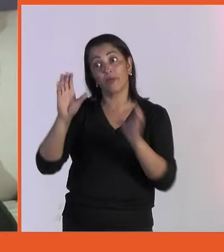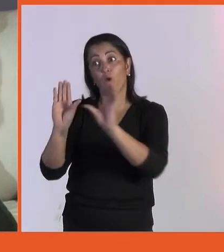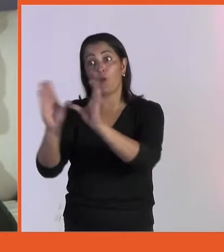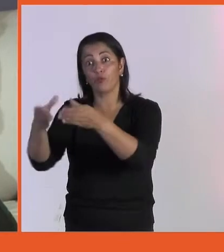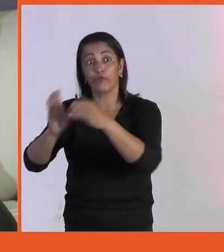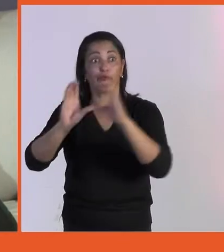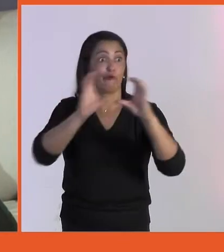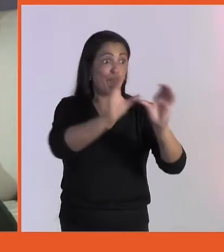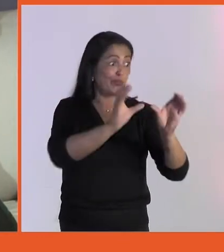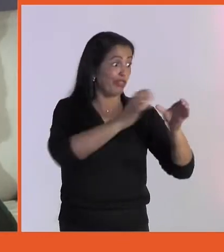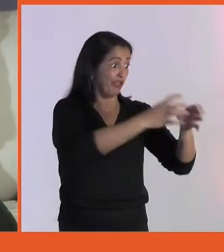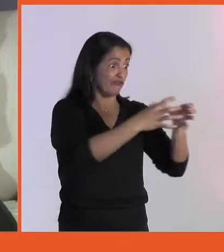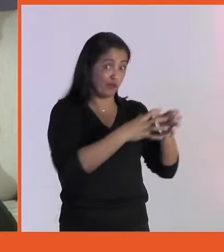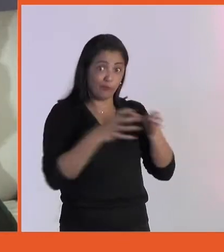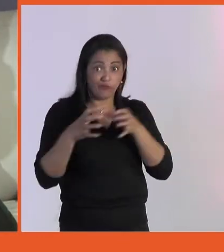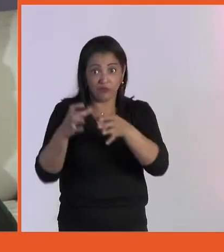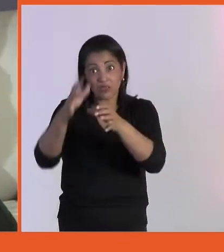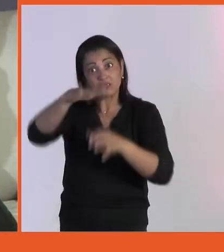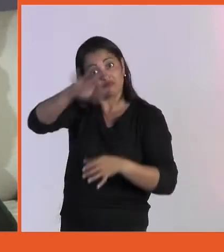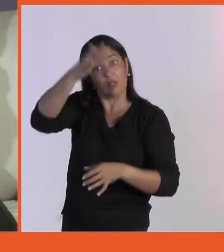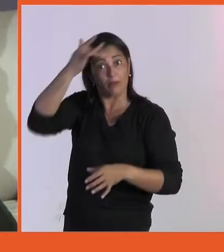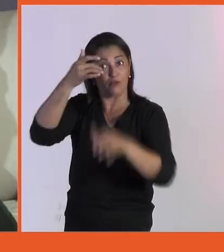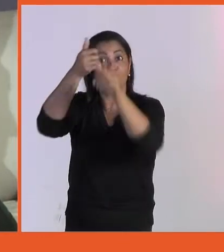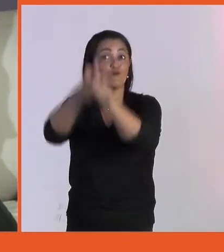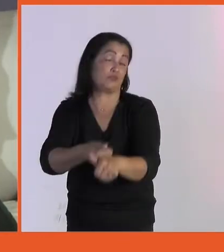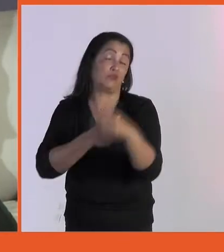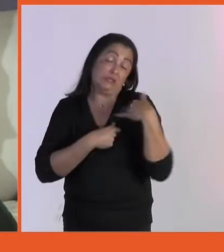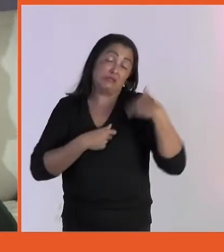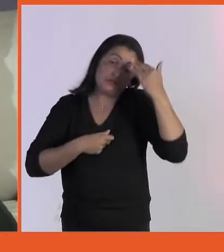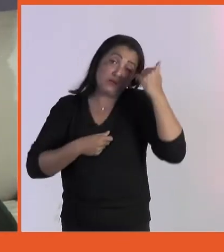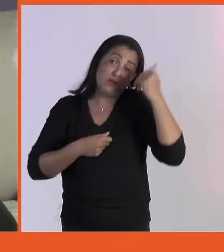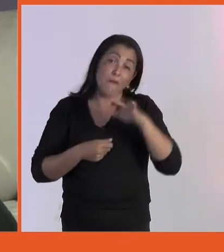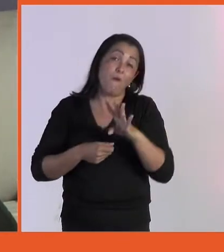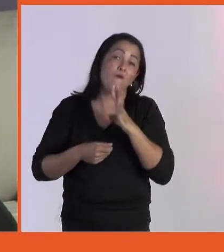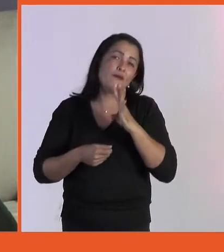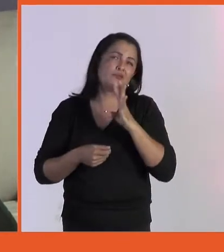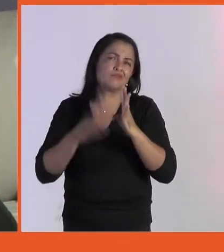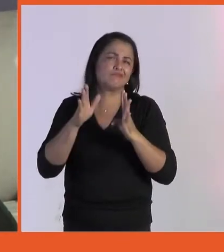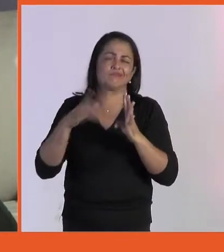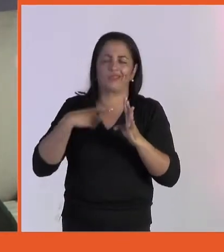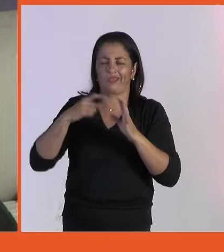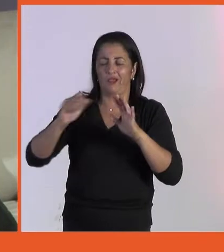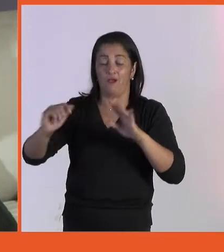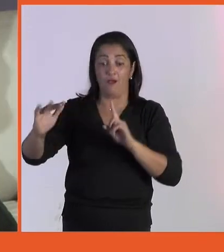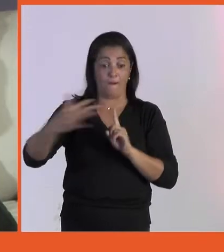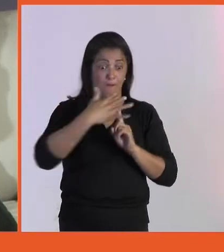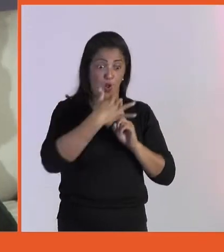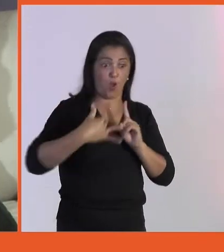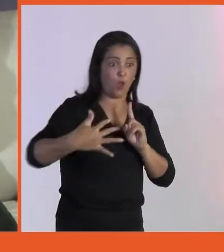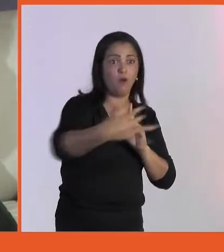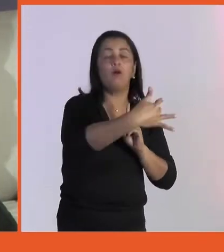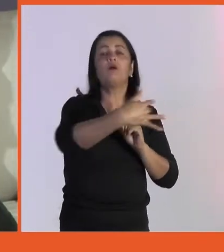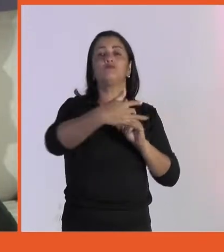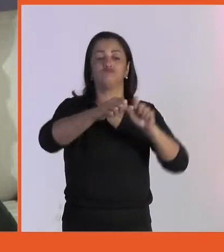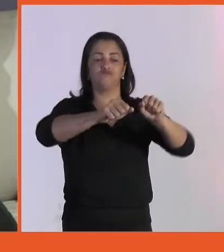conhece muito a Nathalie Neri, que é uma criadora vegana, por exemplo. Então, o público dela vai esperar, ela fala sobre isso, o veganismo. O público